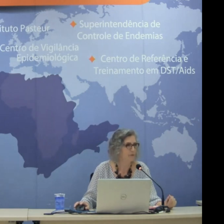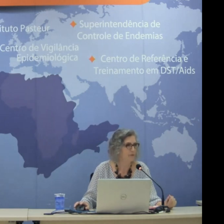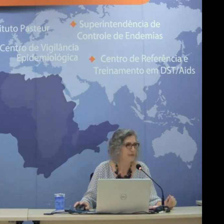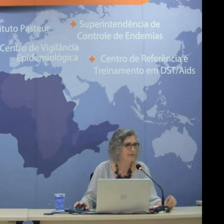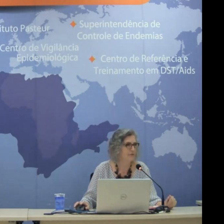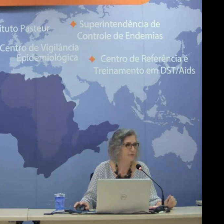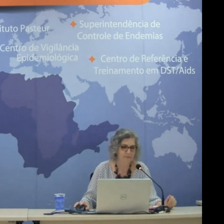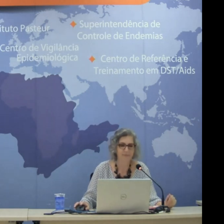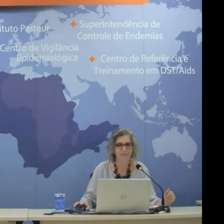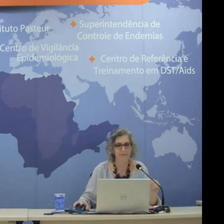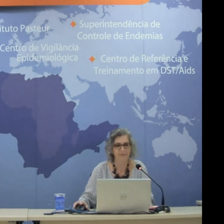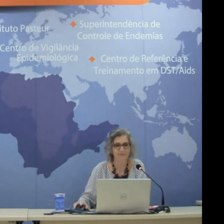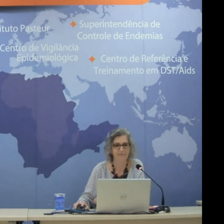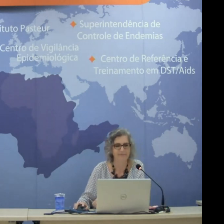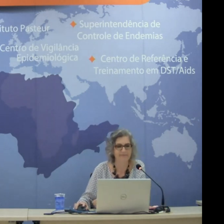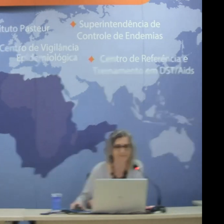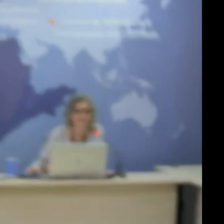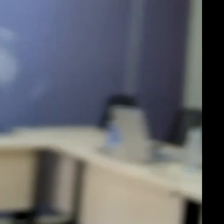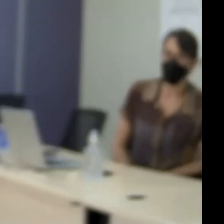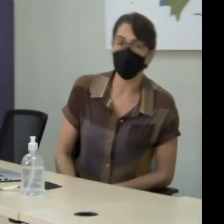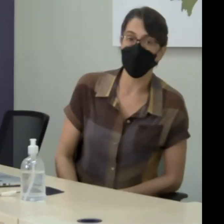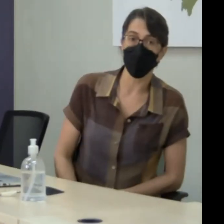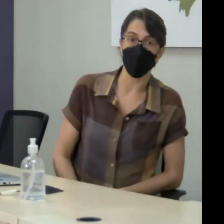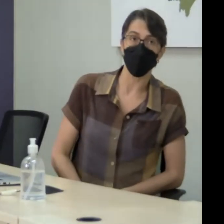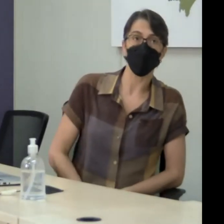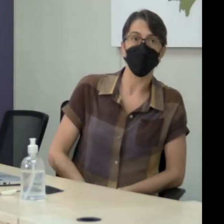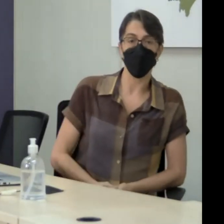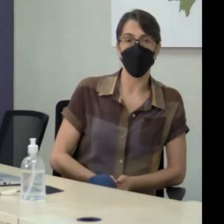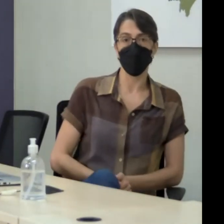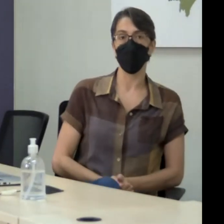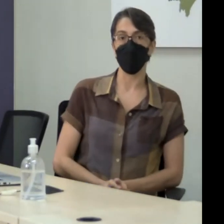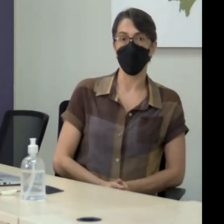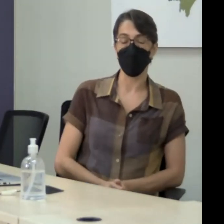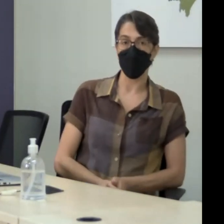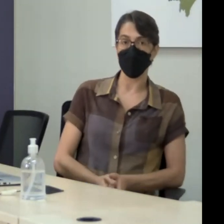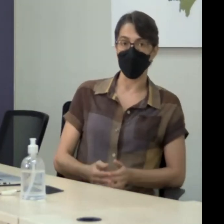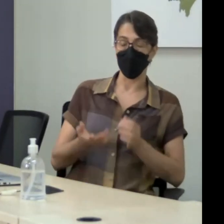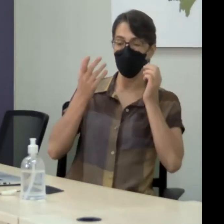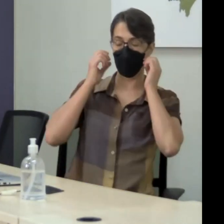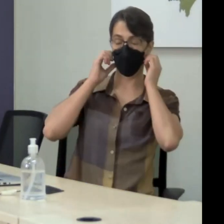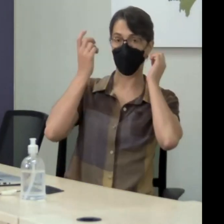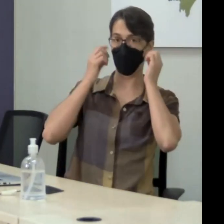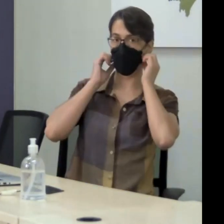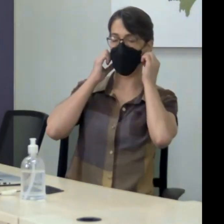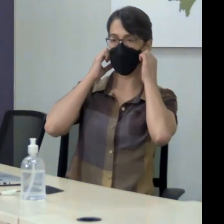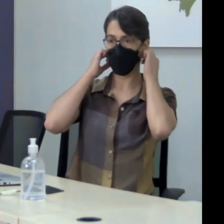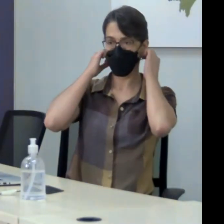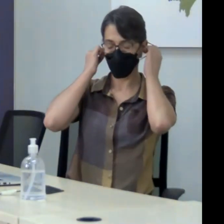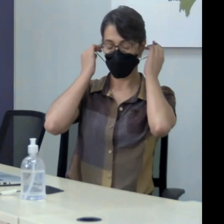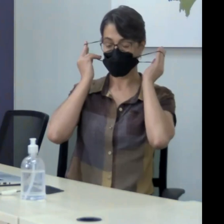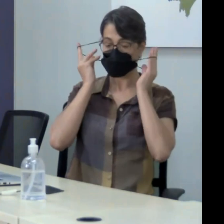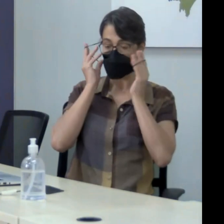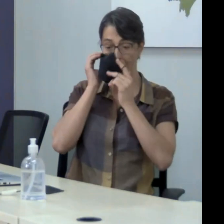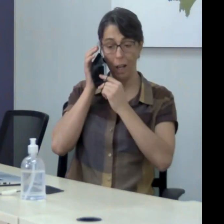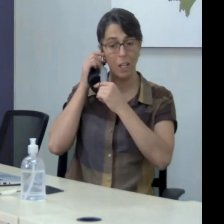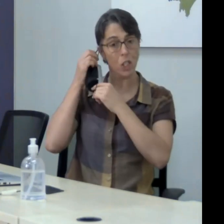Nilva desafio é esse é um grande desafio né porque assim a gente preza muito vou tirar